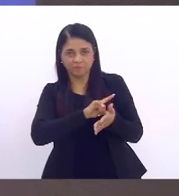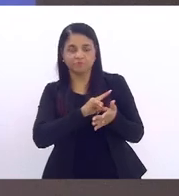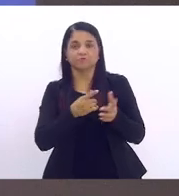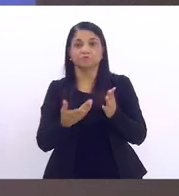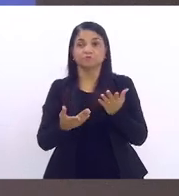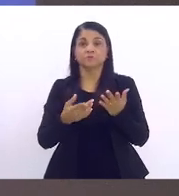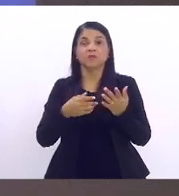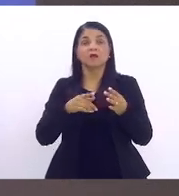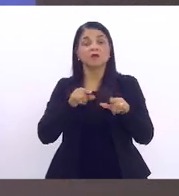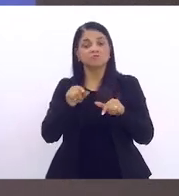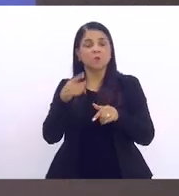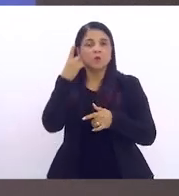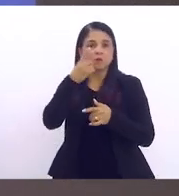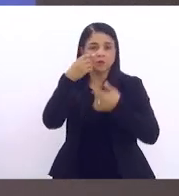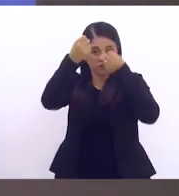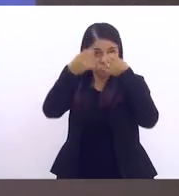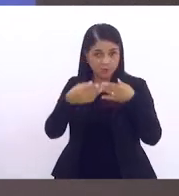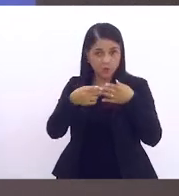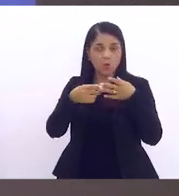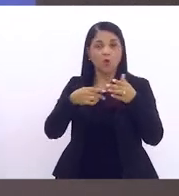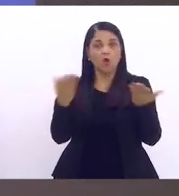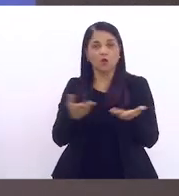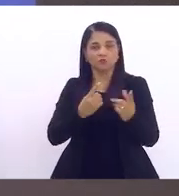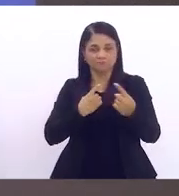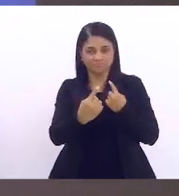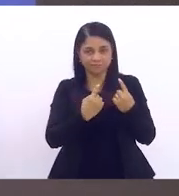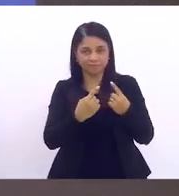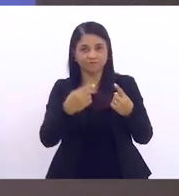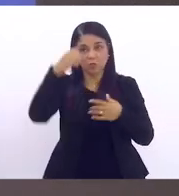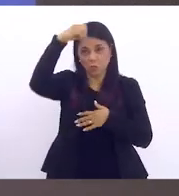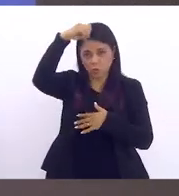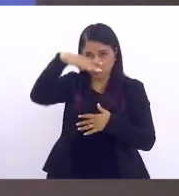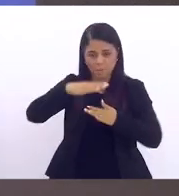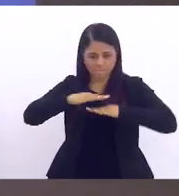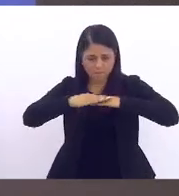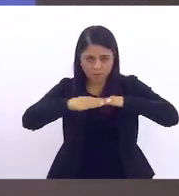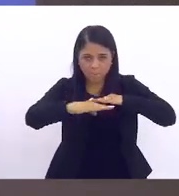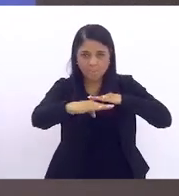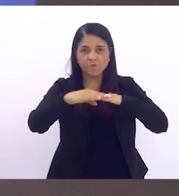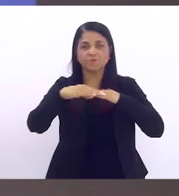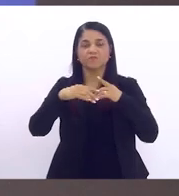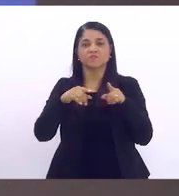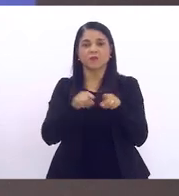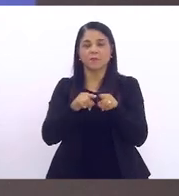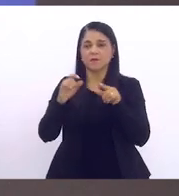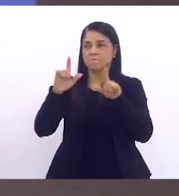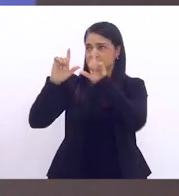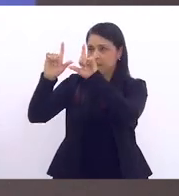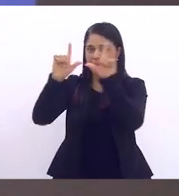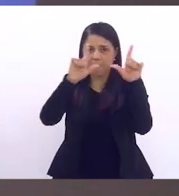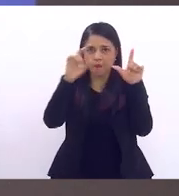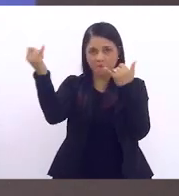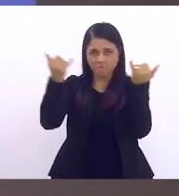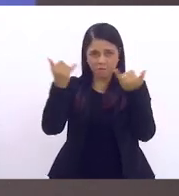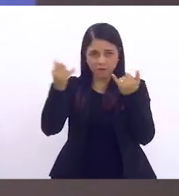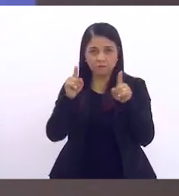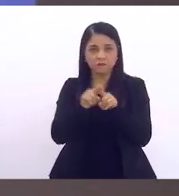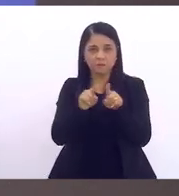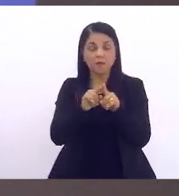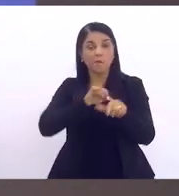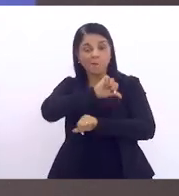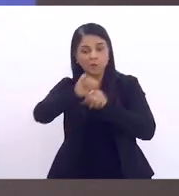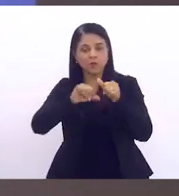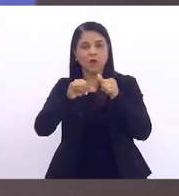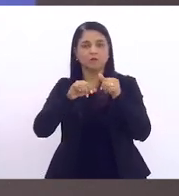gente transformou a rodovia nesse primeiro ano com pavimentação iluminação sinalização a gente mudou né esse padrão do primeiro